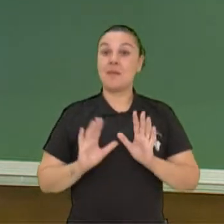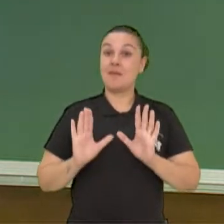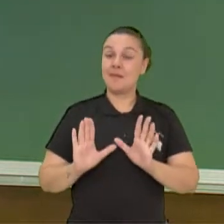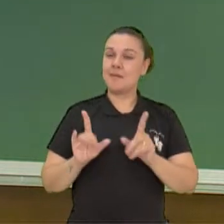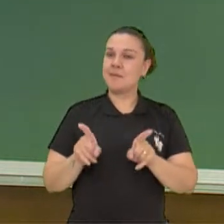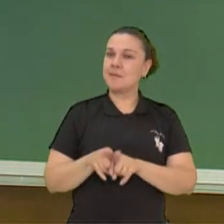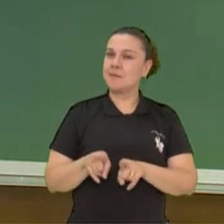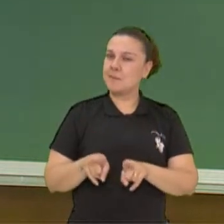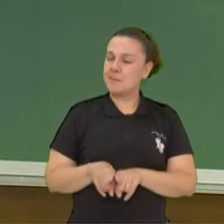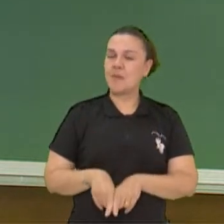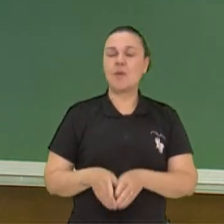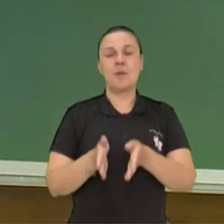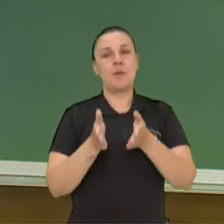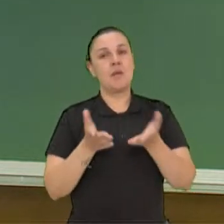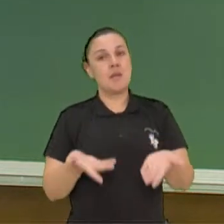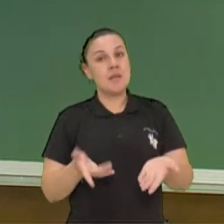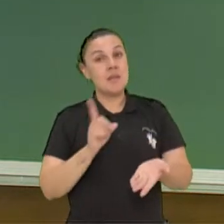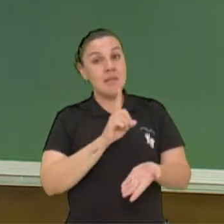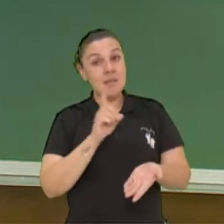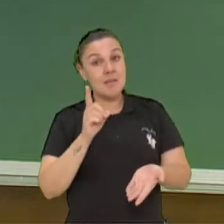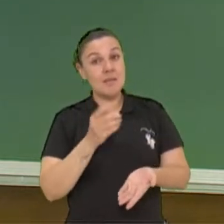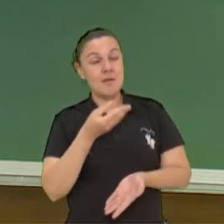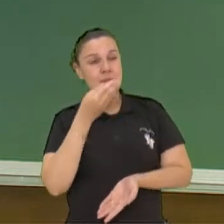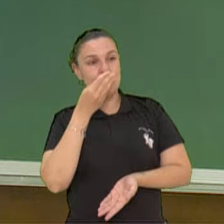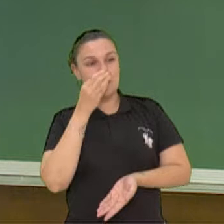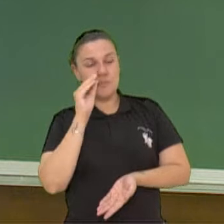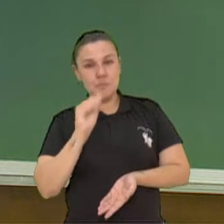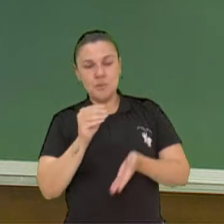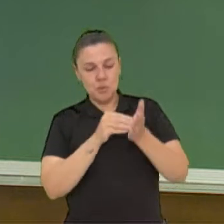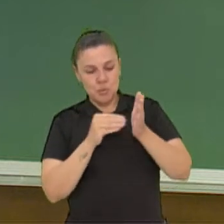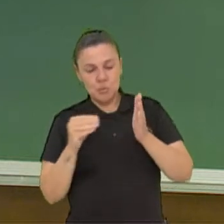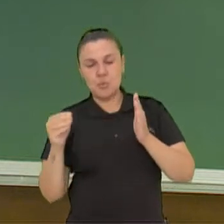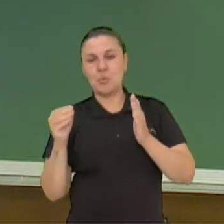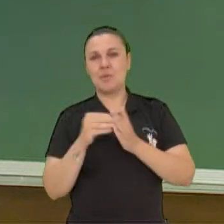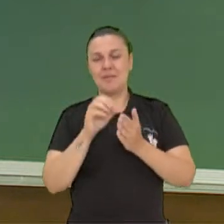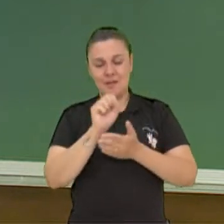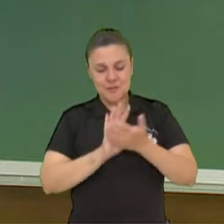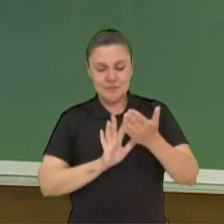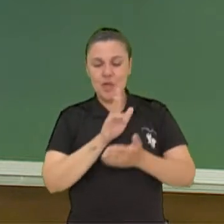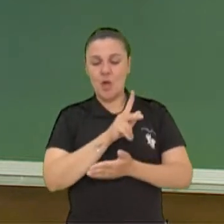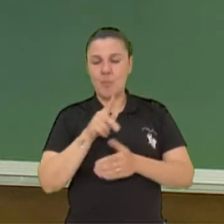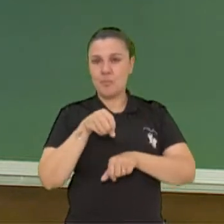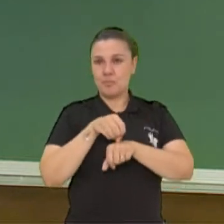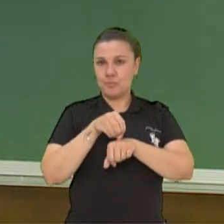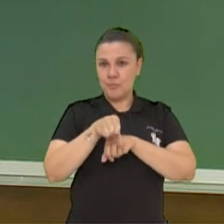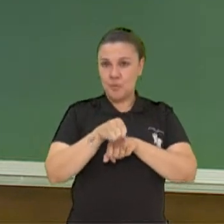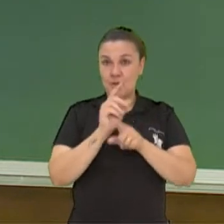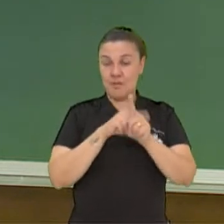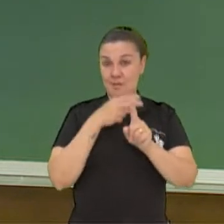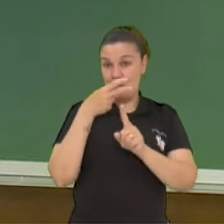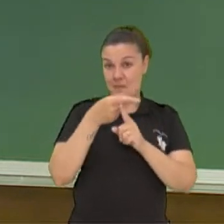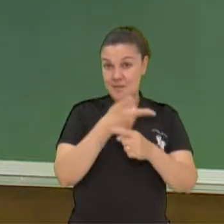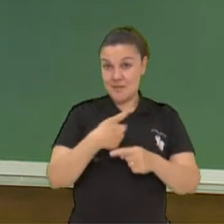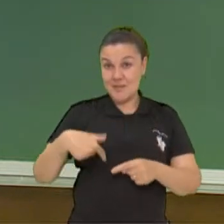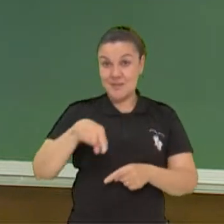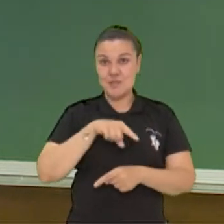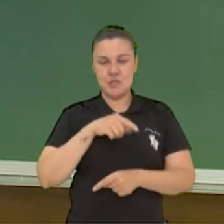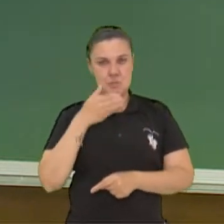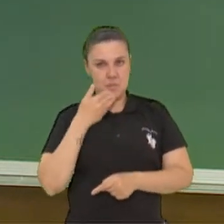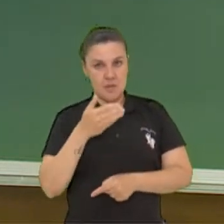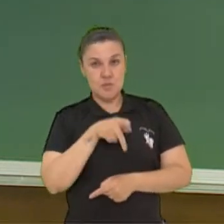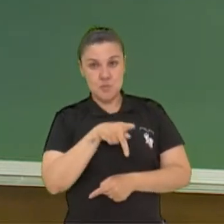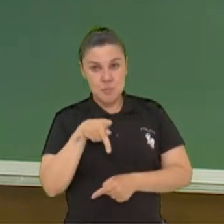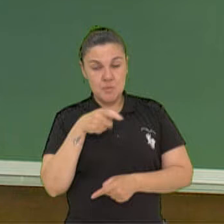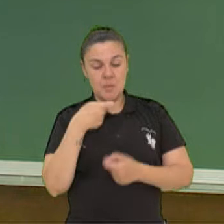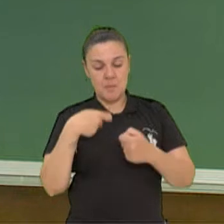Além disso, gente, não deixe de participar de toda atividade que o professor propor, além das nossas aqui. É importante que